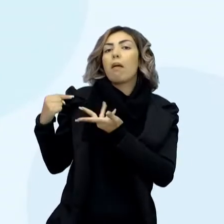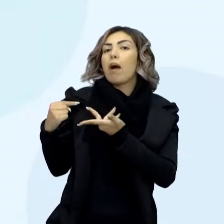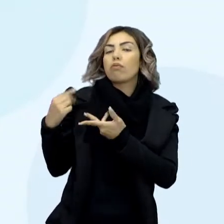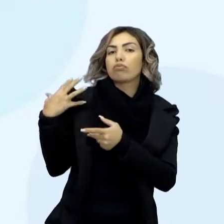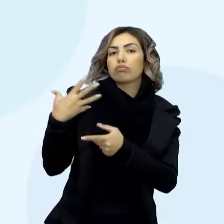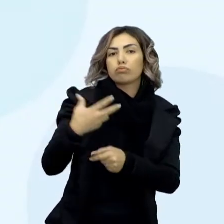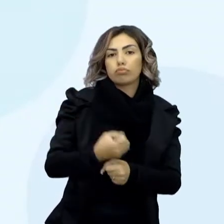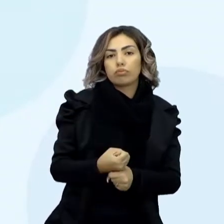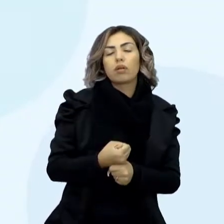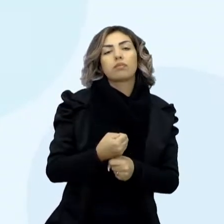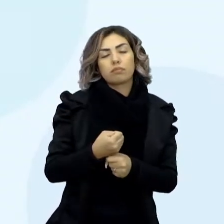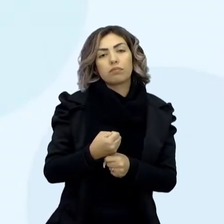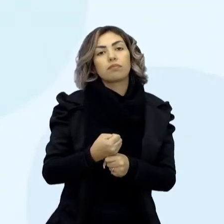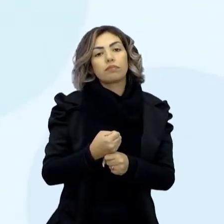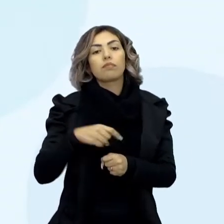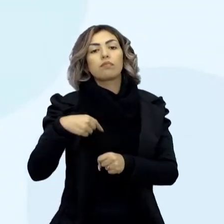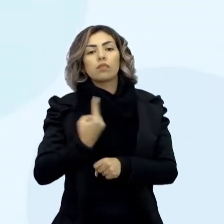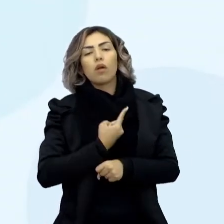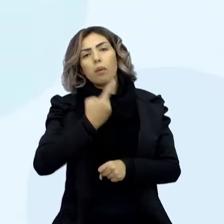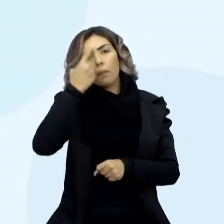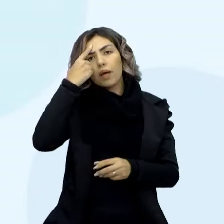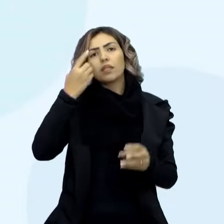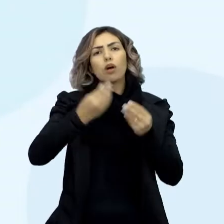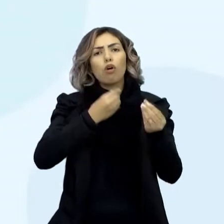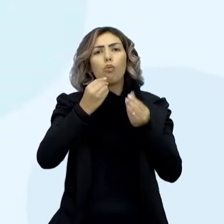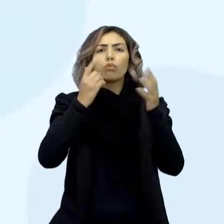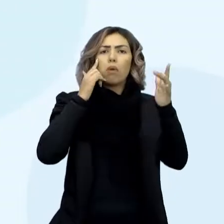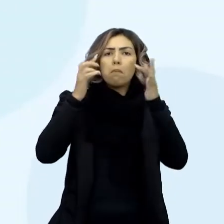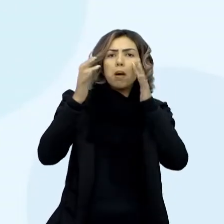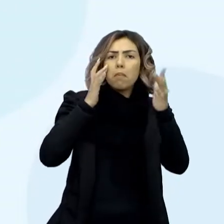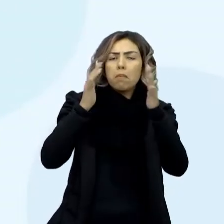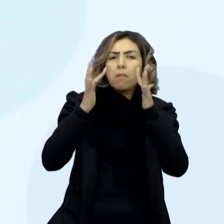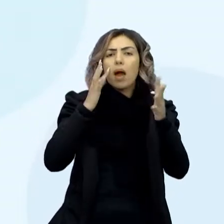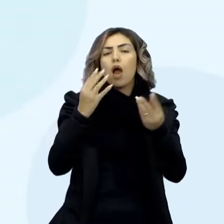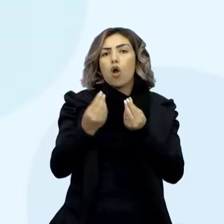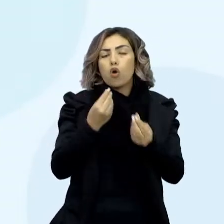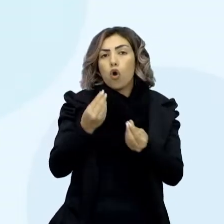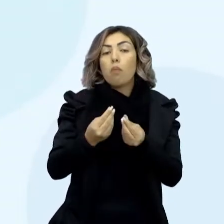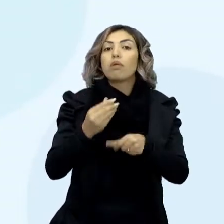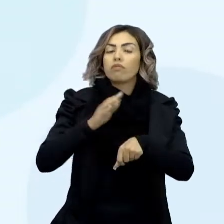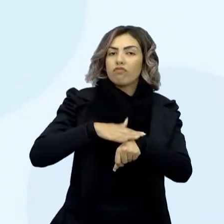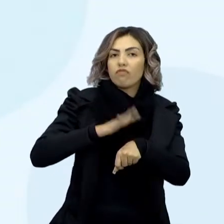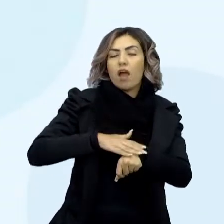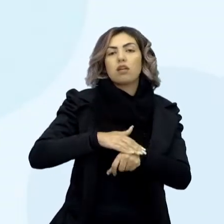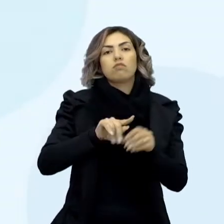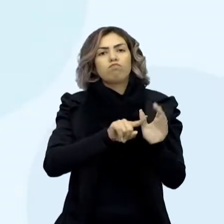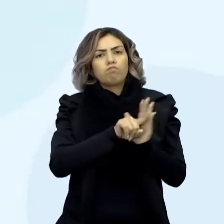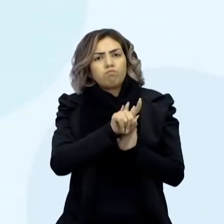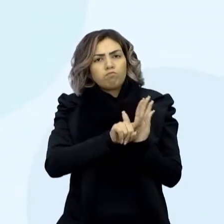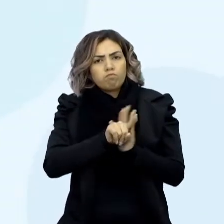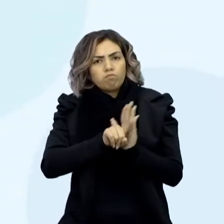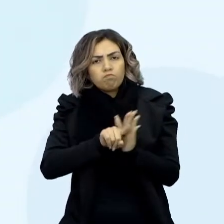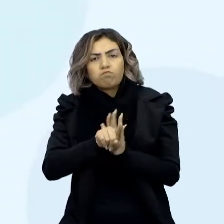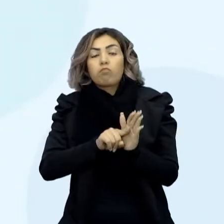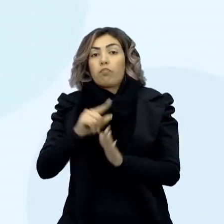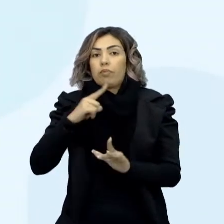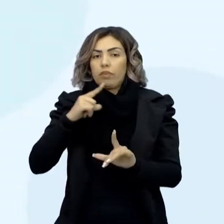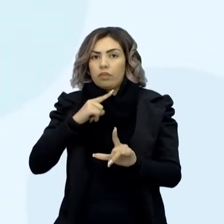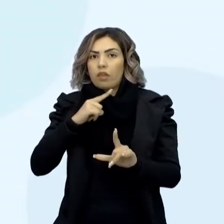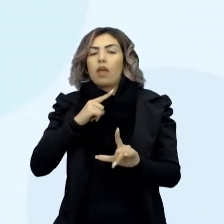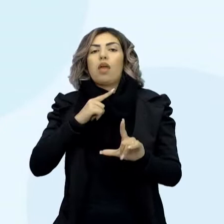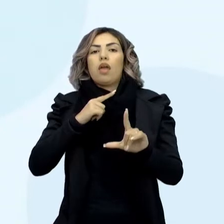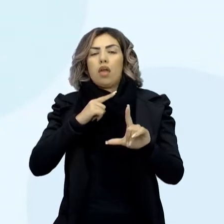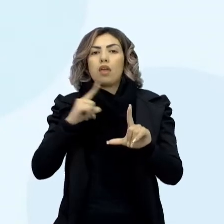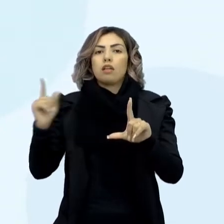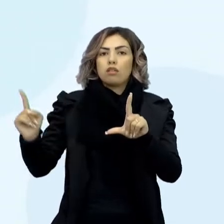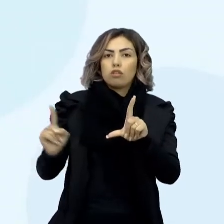publicitária pensando no processo criativo desenvolvido pelas pesquisas sobre influência digital e que estão relacionados no projeto